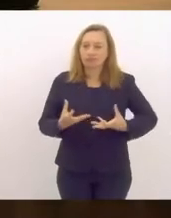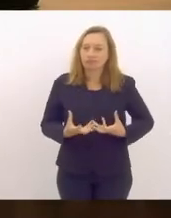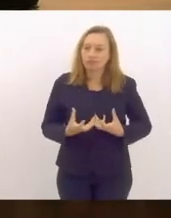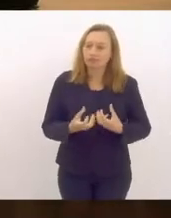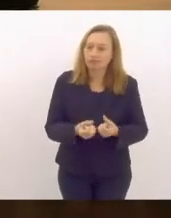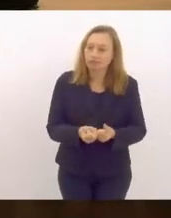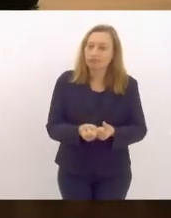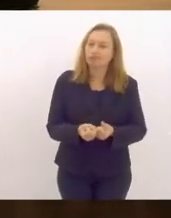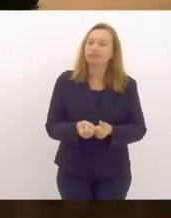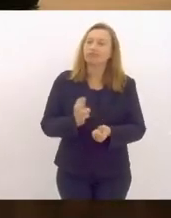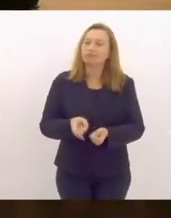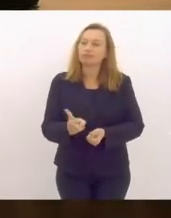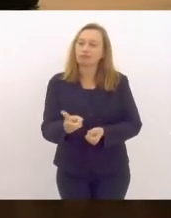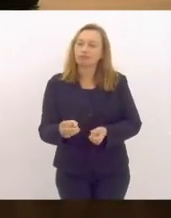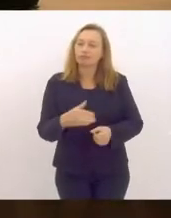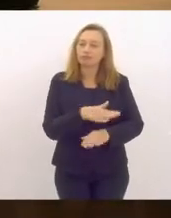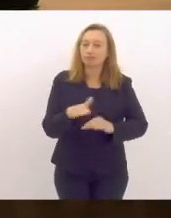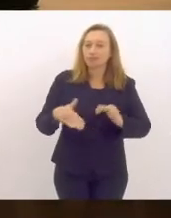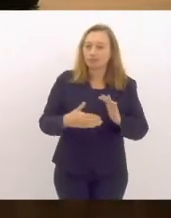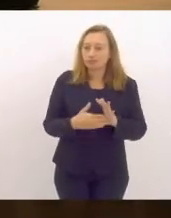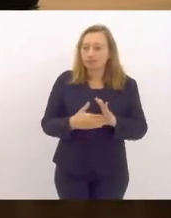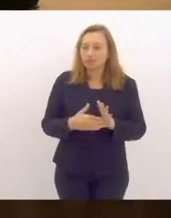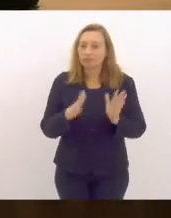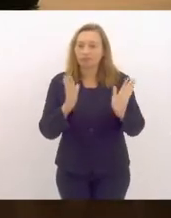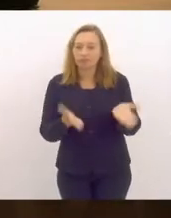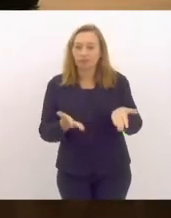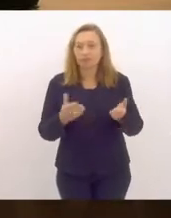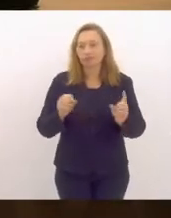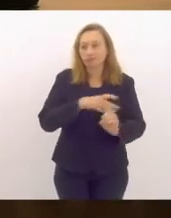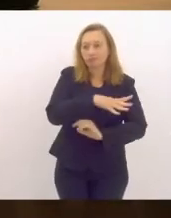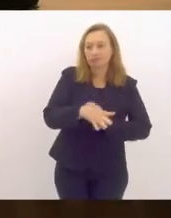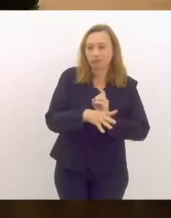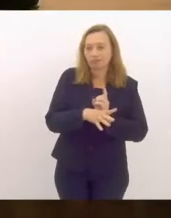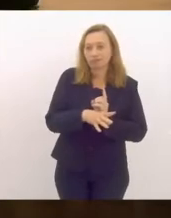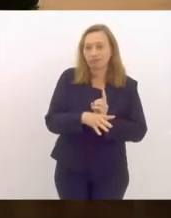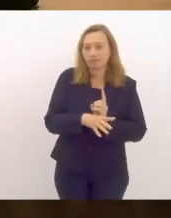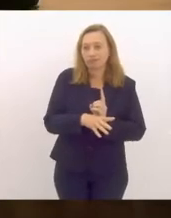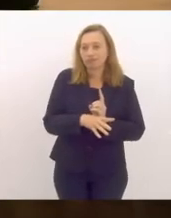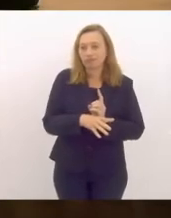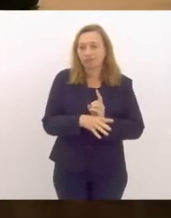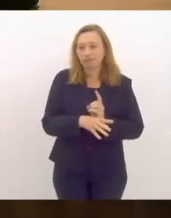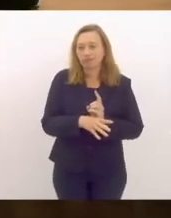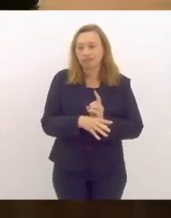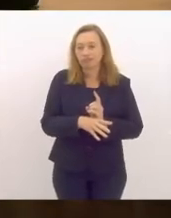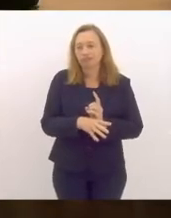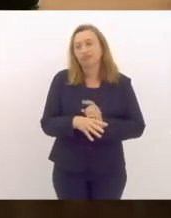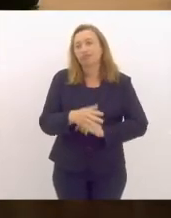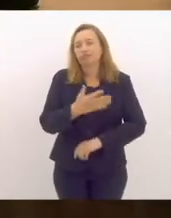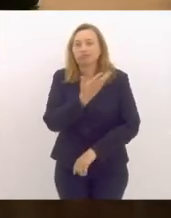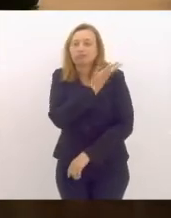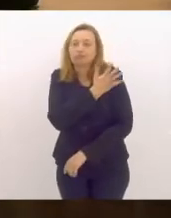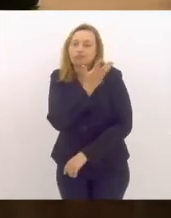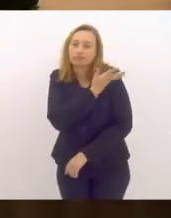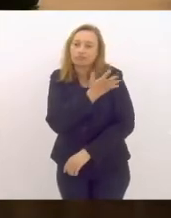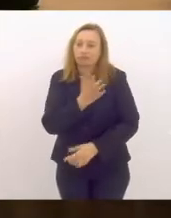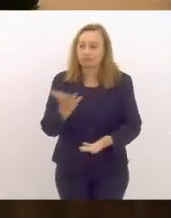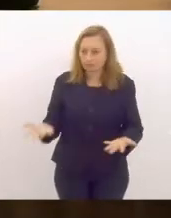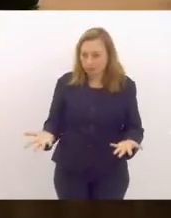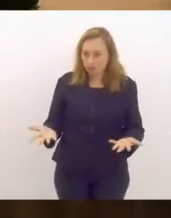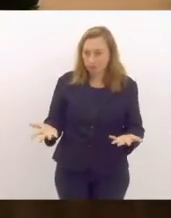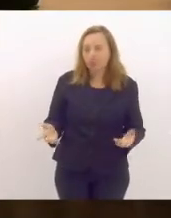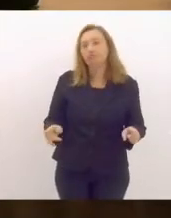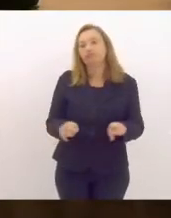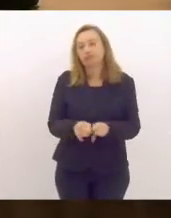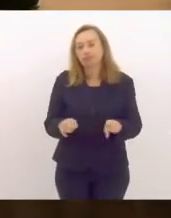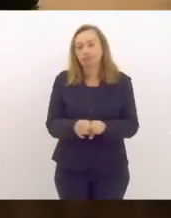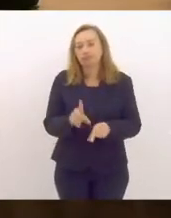sempre aqueles e aquelas que hoje nessa sociedade são vítimas de preconceito, de discriminação e muitas vezes até,